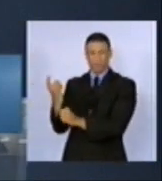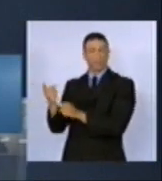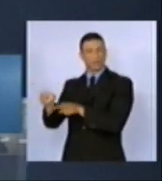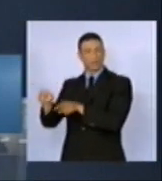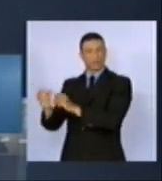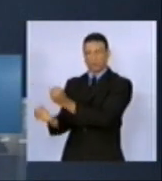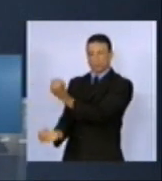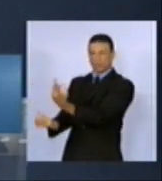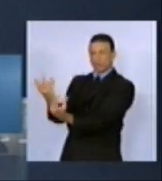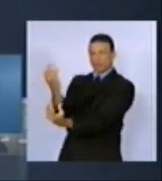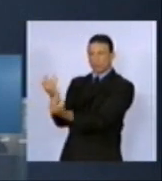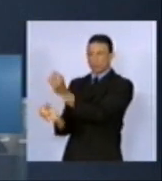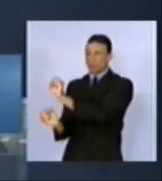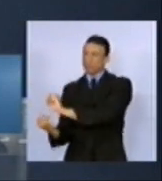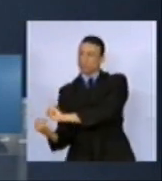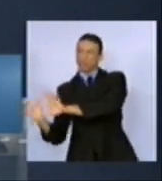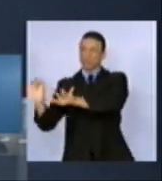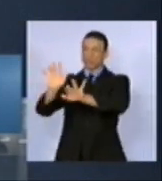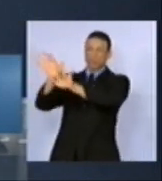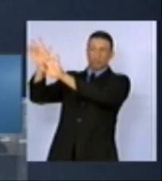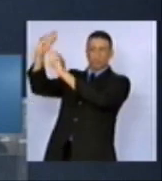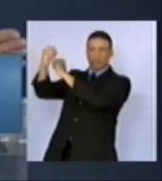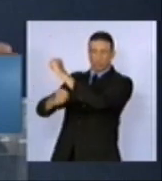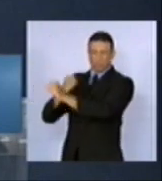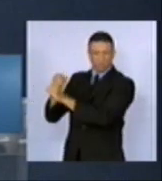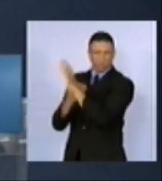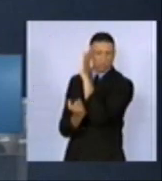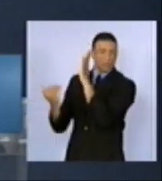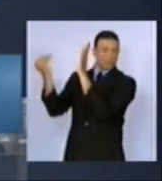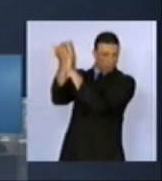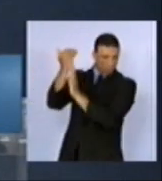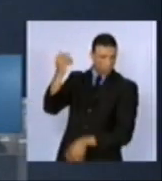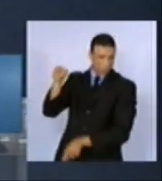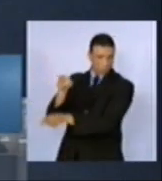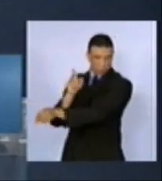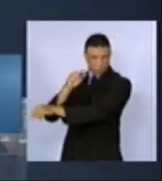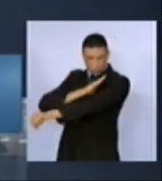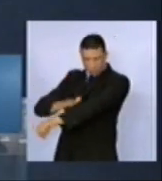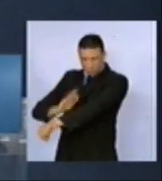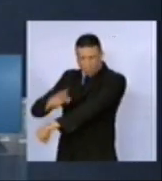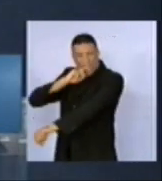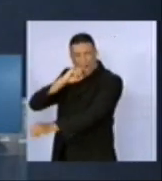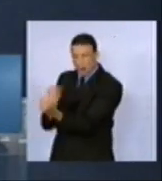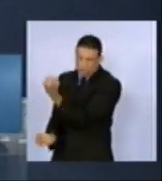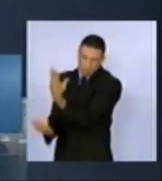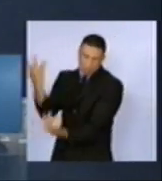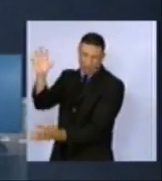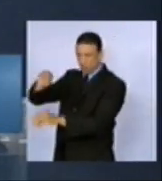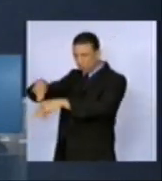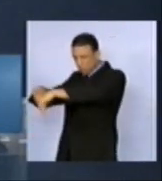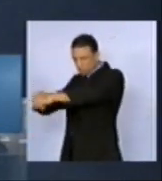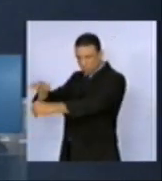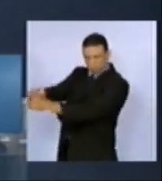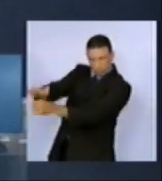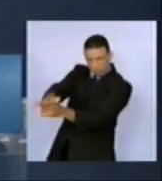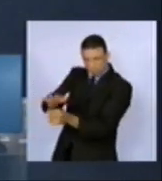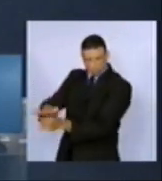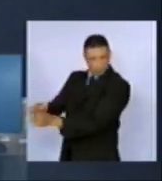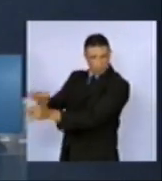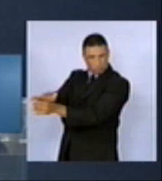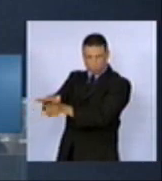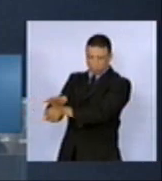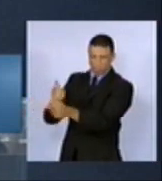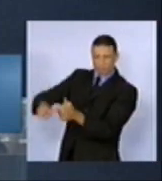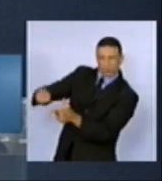suas emissões S que você vai ganhar e não queima de cara você pode perder para compactação do solo resolver